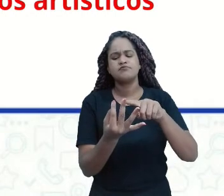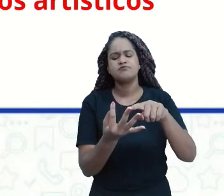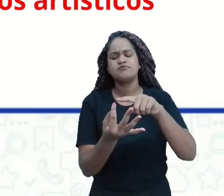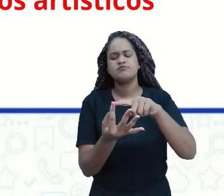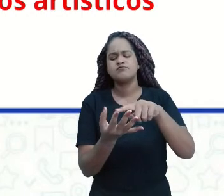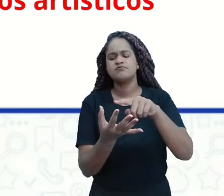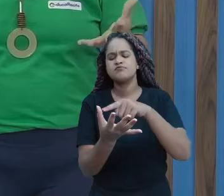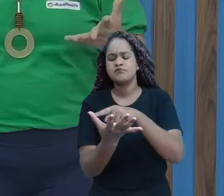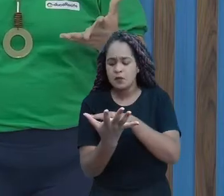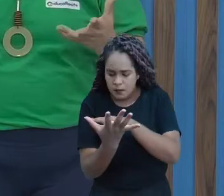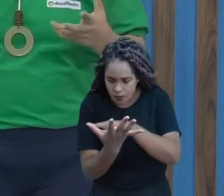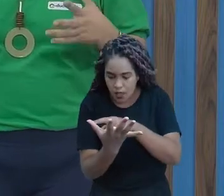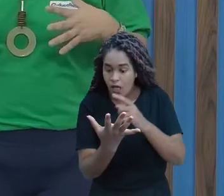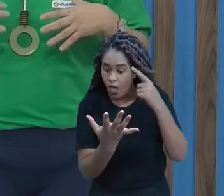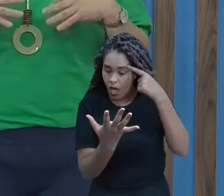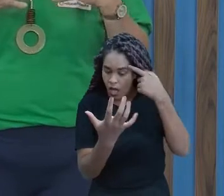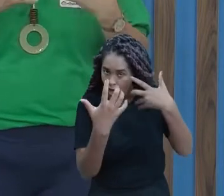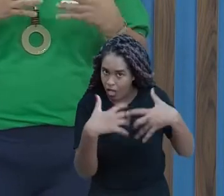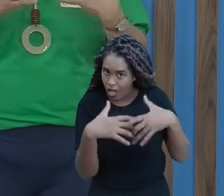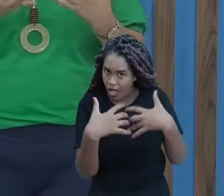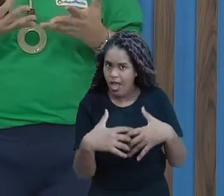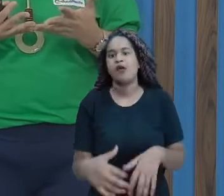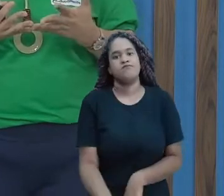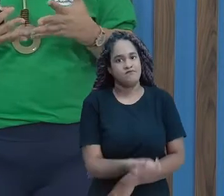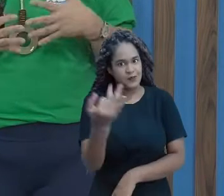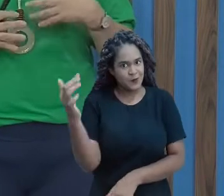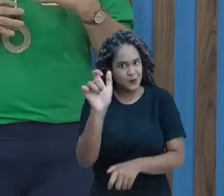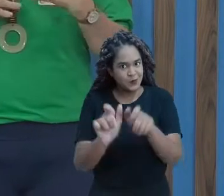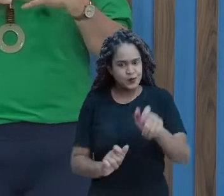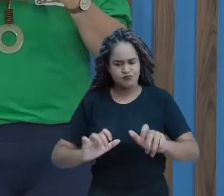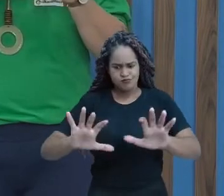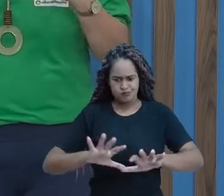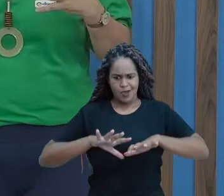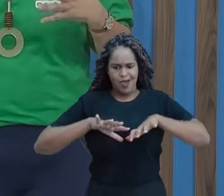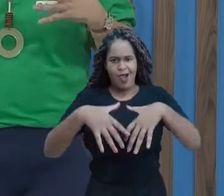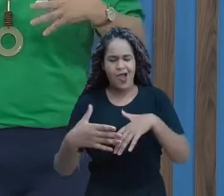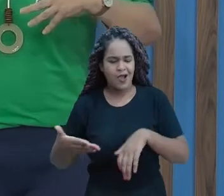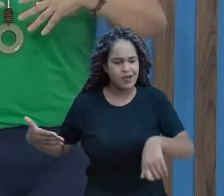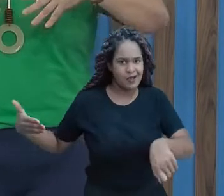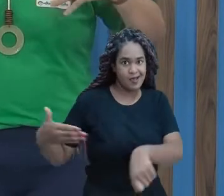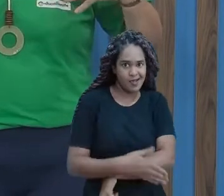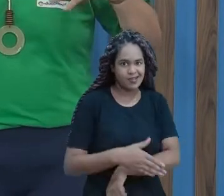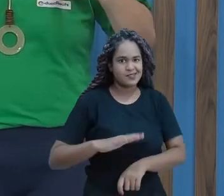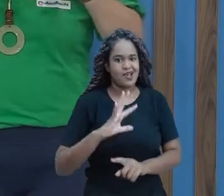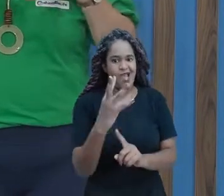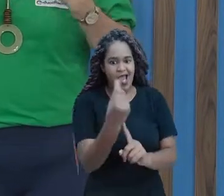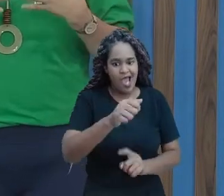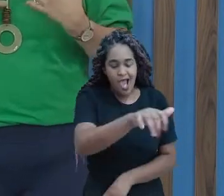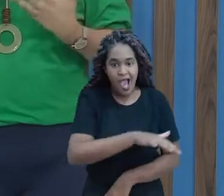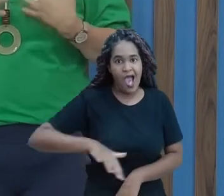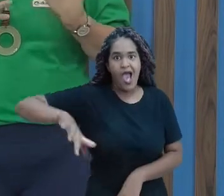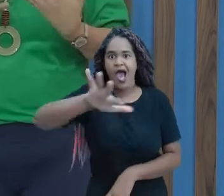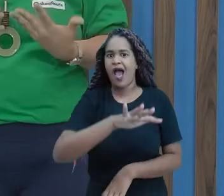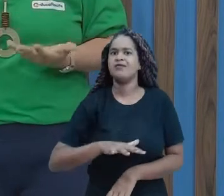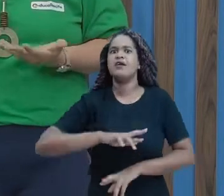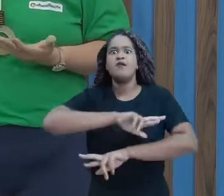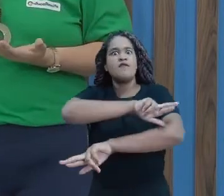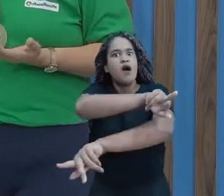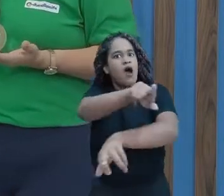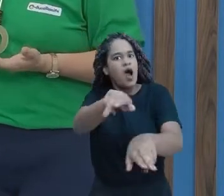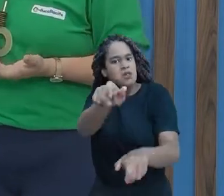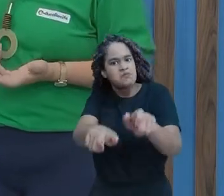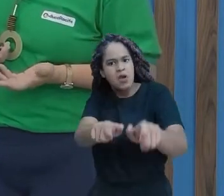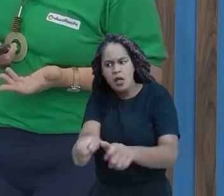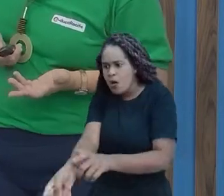assim, criou coragem, né, para ingressar pelo mundo da arte. Então, surgiram muitos artistas, foi um período de emergência